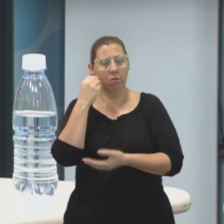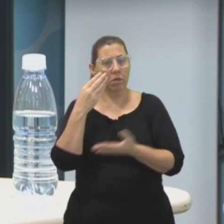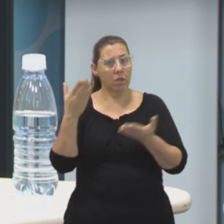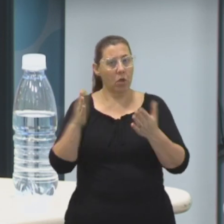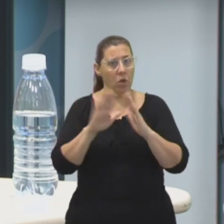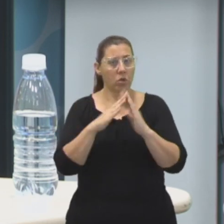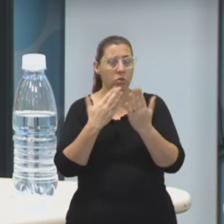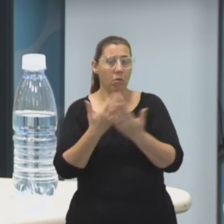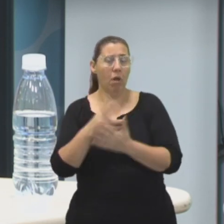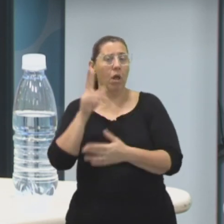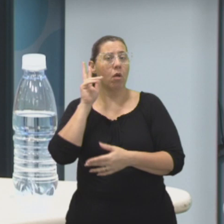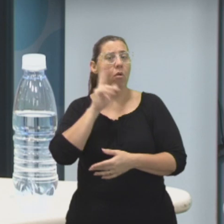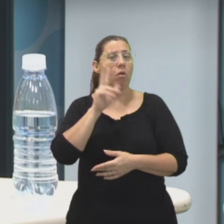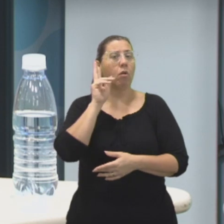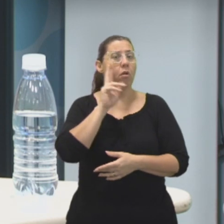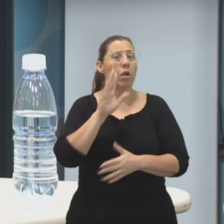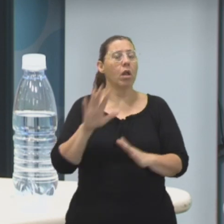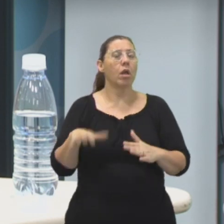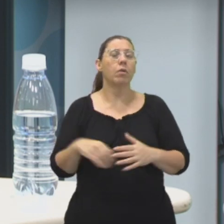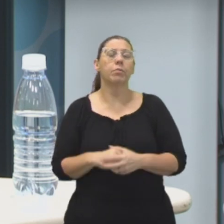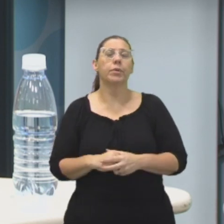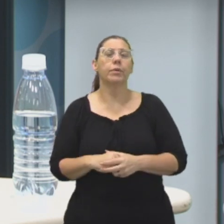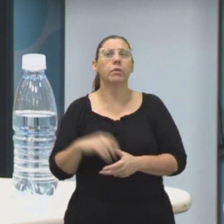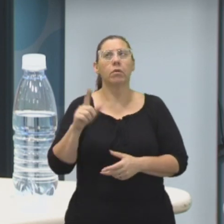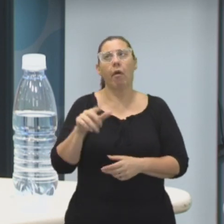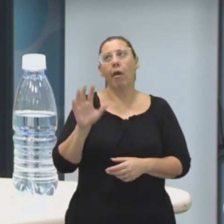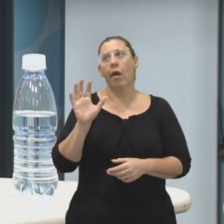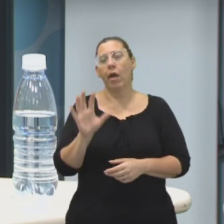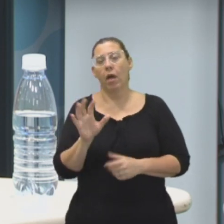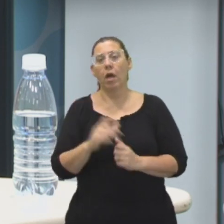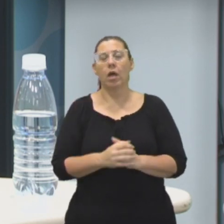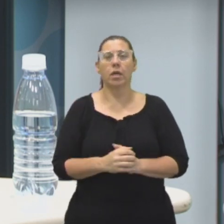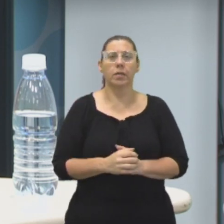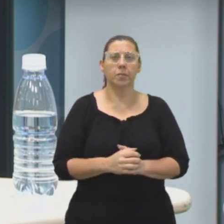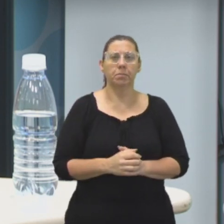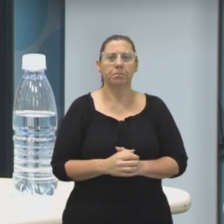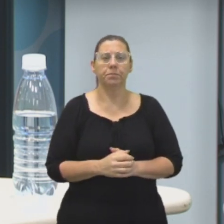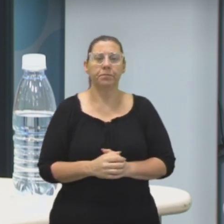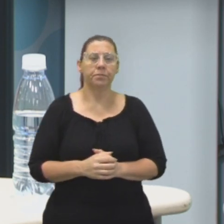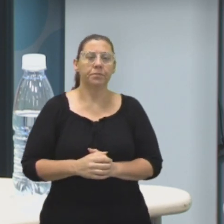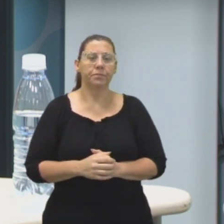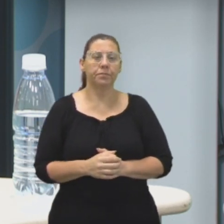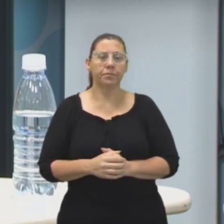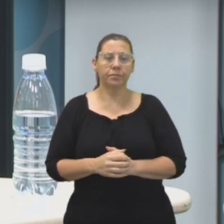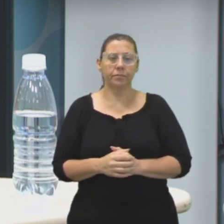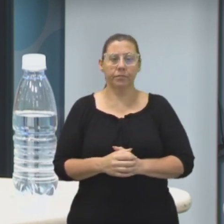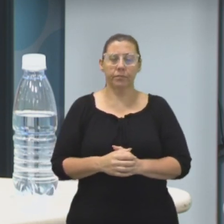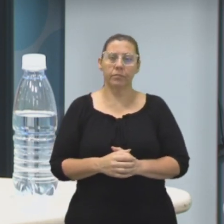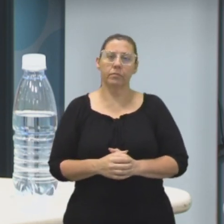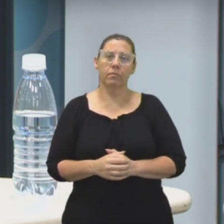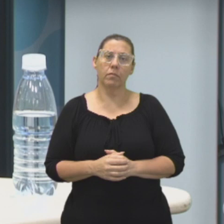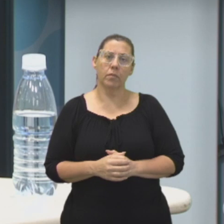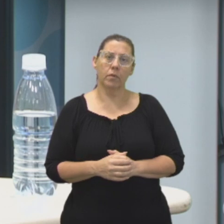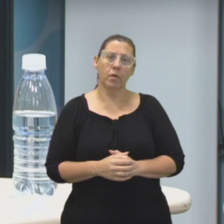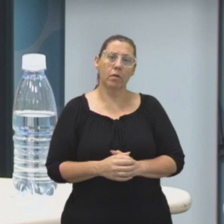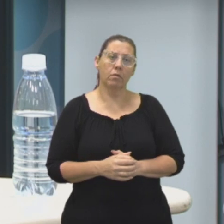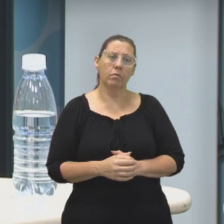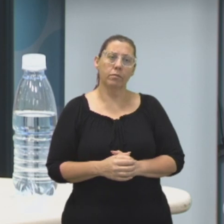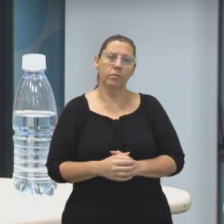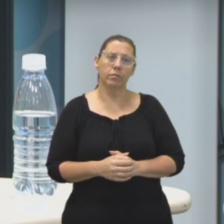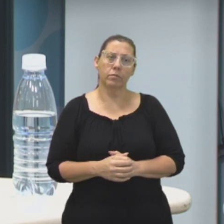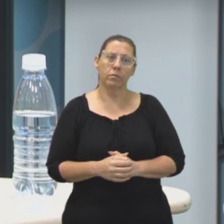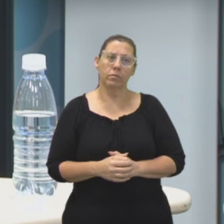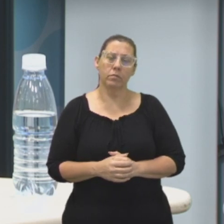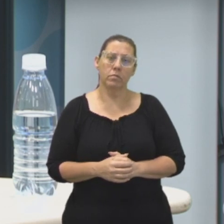Eu me lembro, por exemplo, de uma situação que foi mais ou menos assim. Um determinado docente entrou na sala com